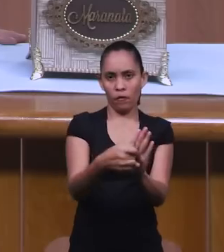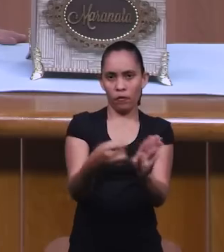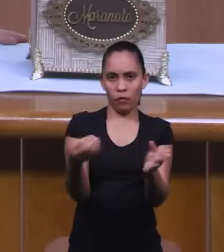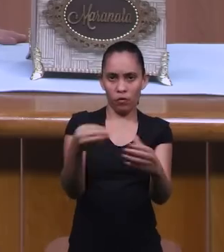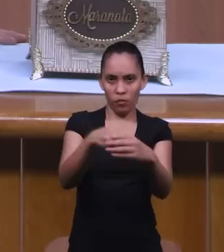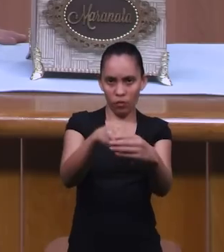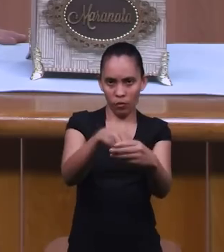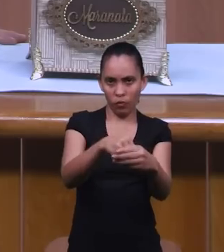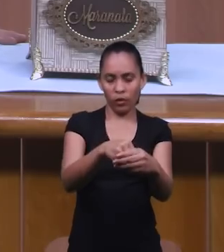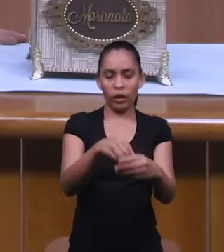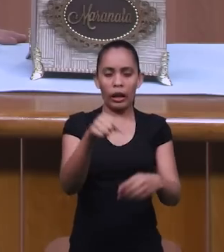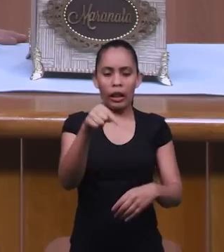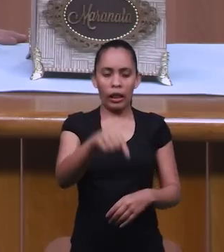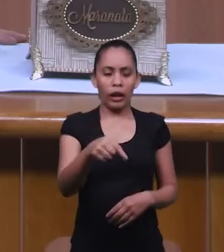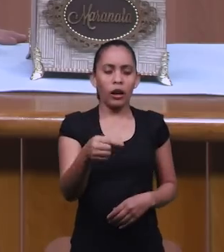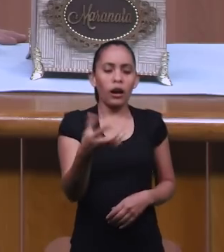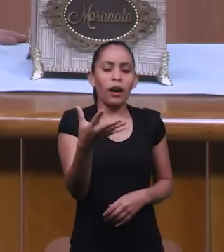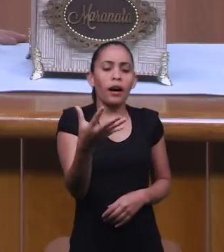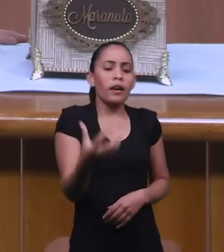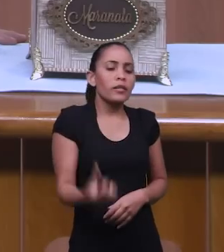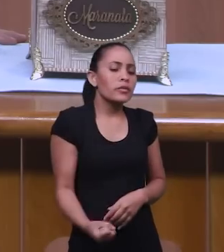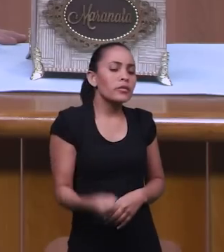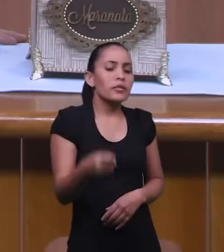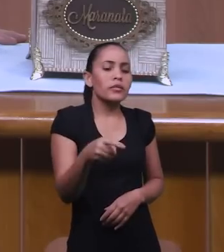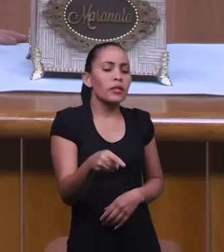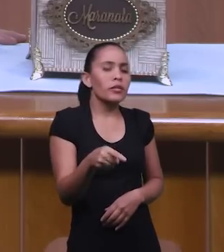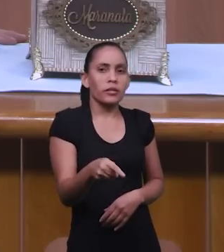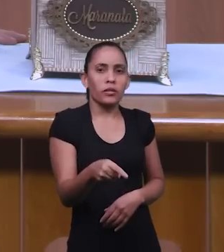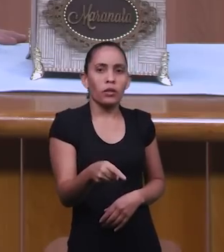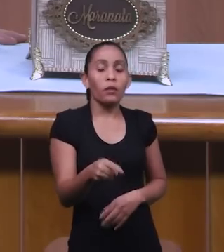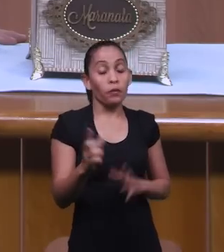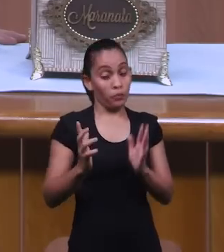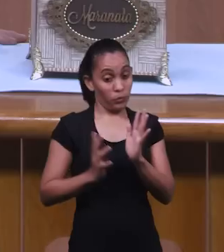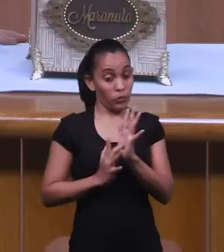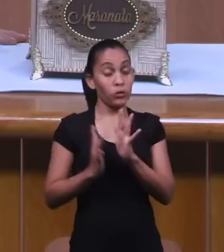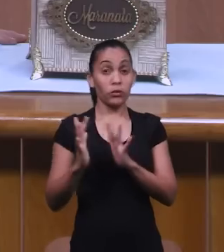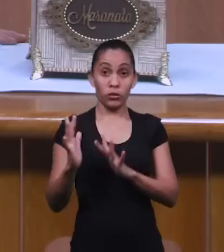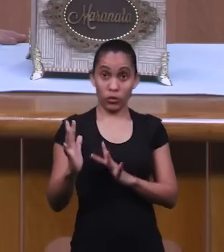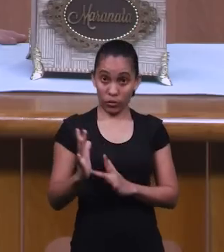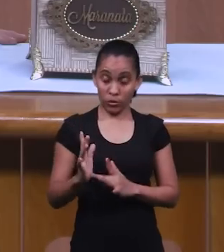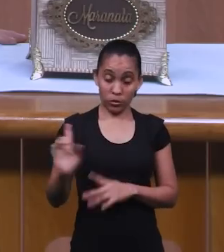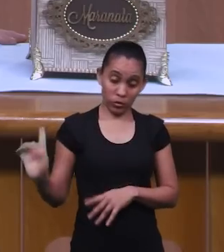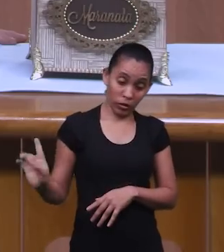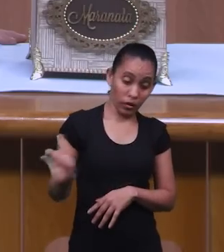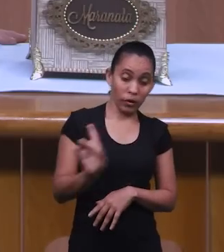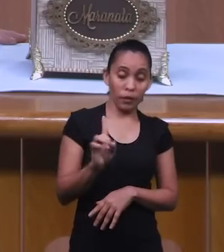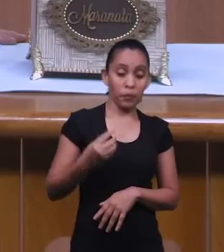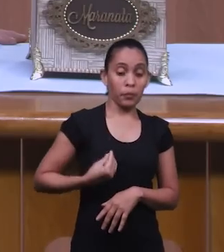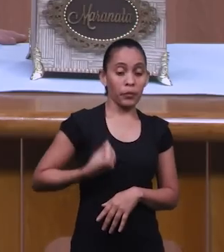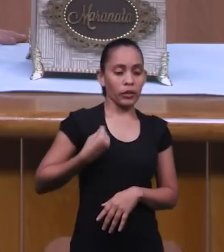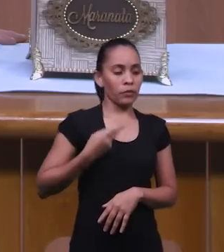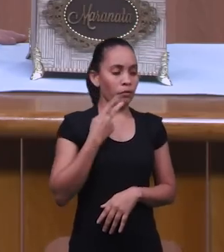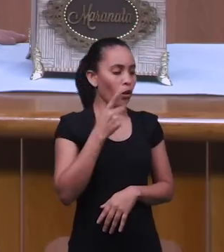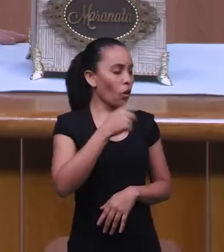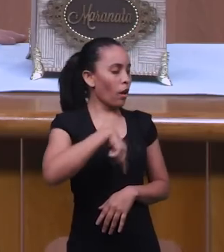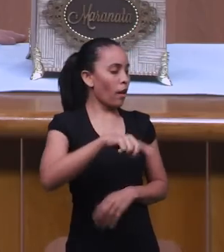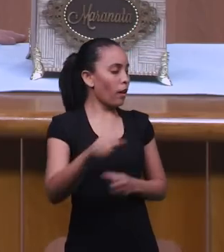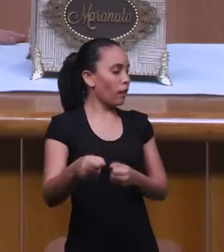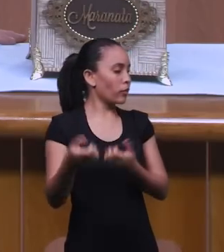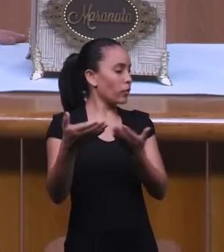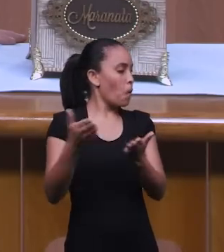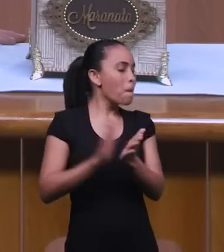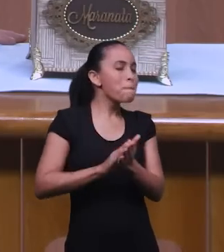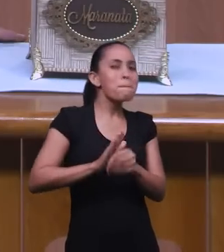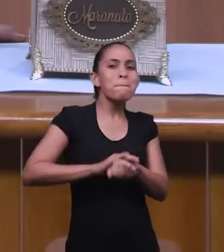quem ministrou a aceitação da oferta da viúva pobre foi o próprio Senhor Jesus, que esteve presente e disse, ela deu mais do que